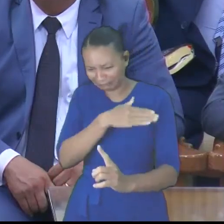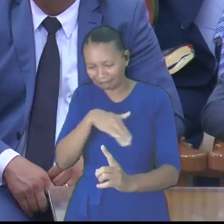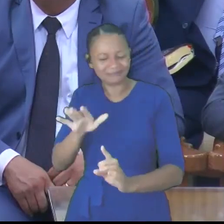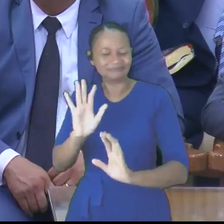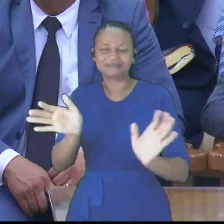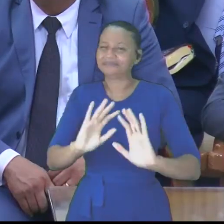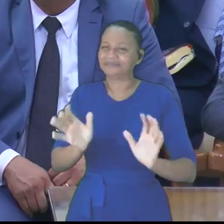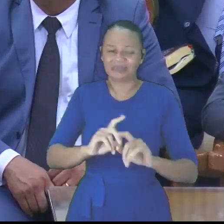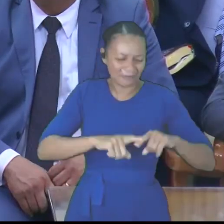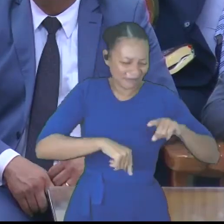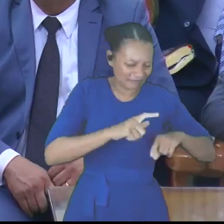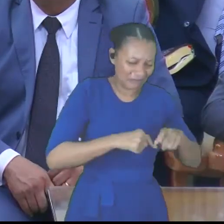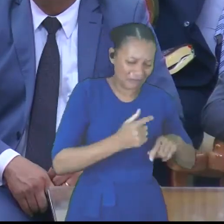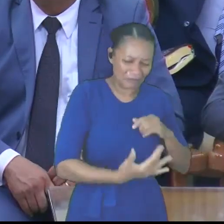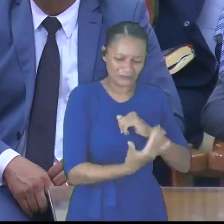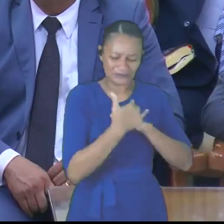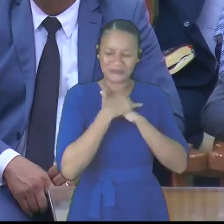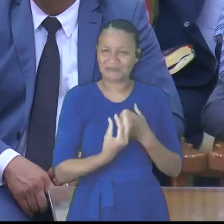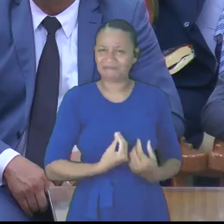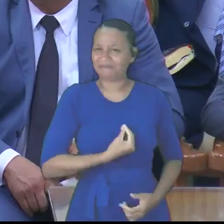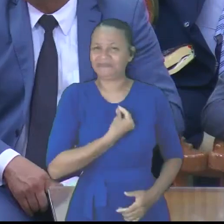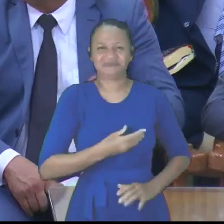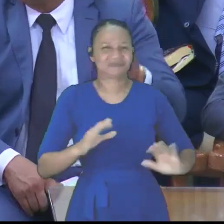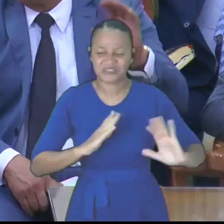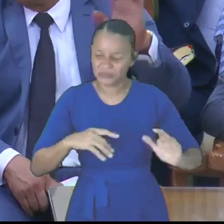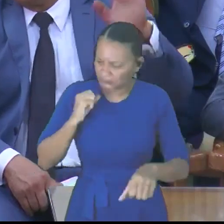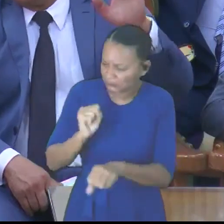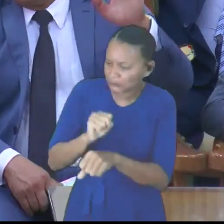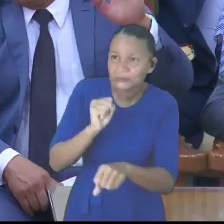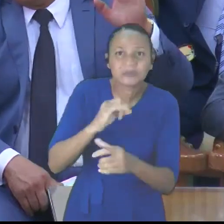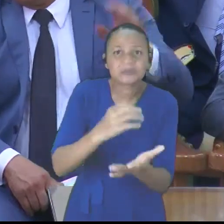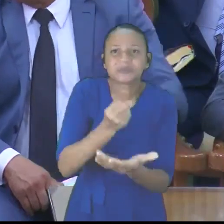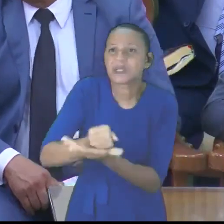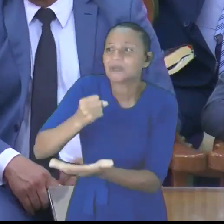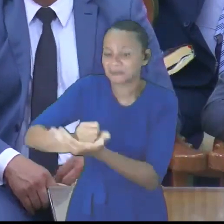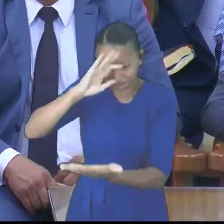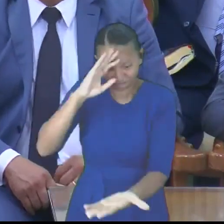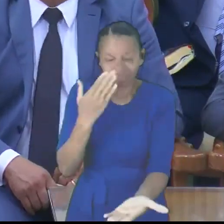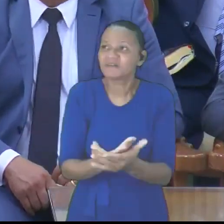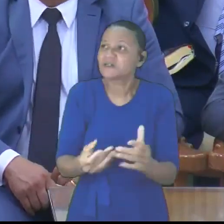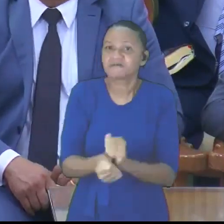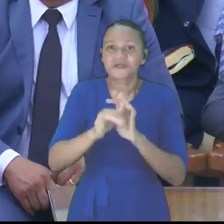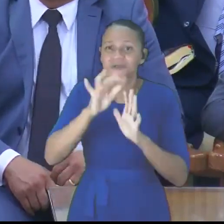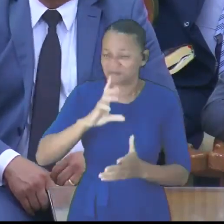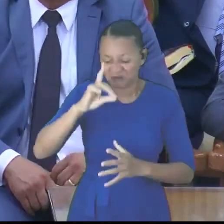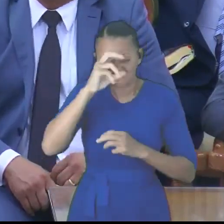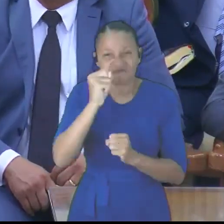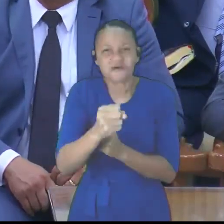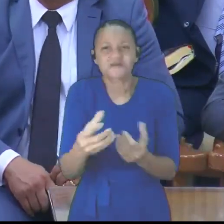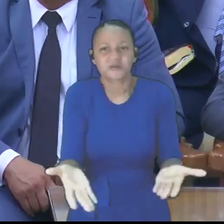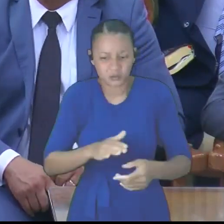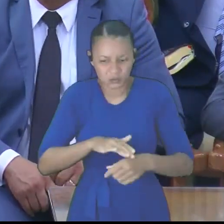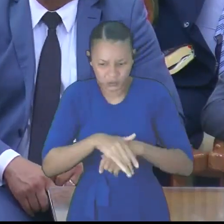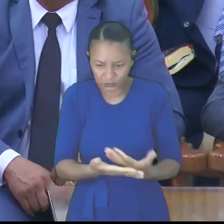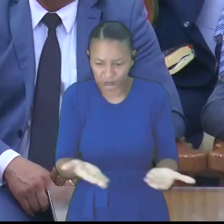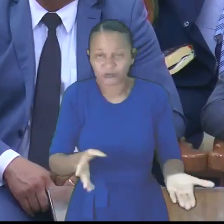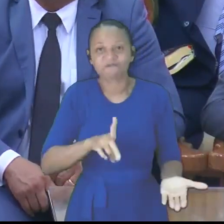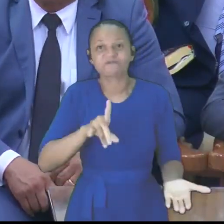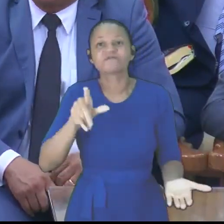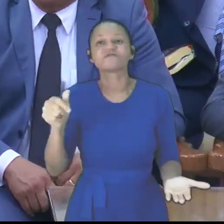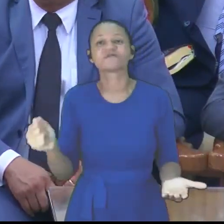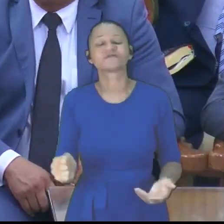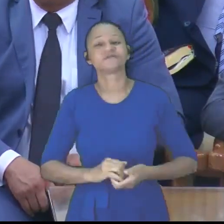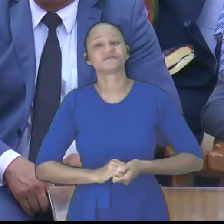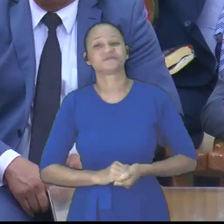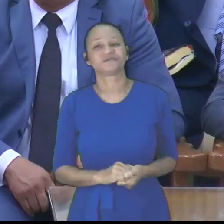sobrevivência. Eu e a igreja estamos esperando o arrebatamento. Quem crê dê um glória para Deus mais forte na noite deste